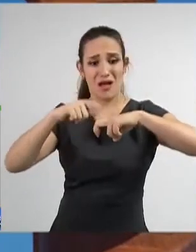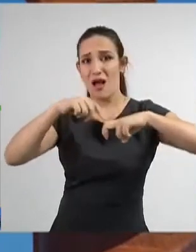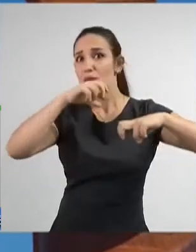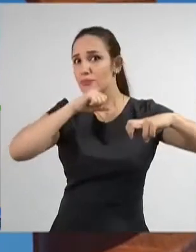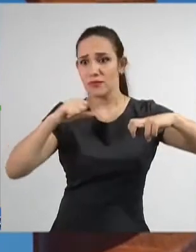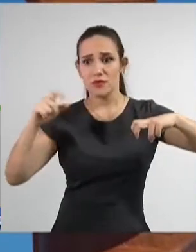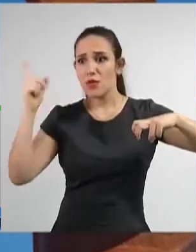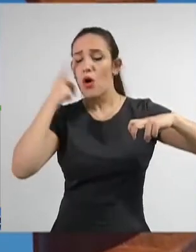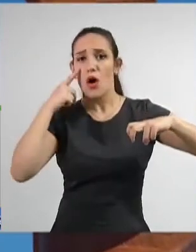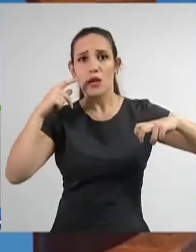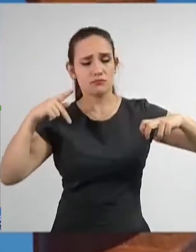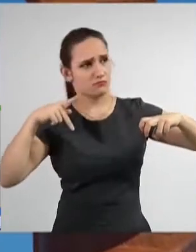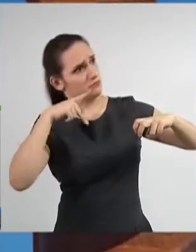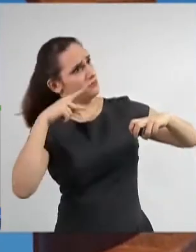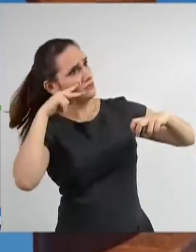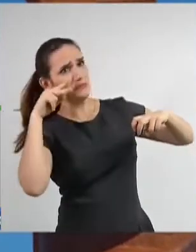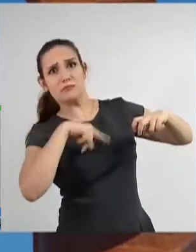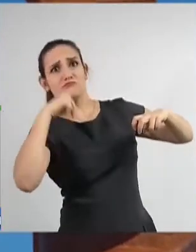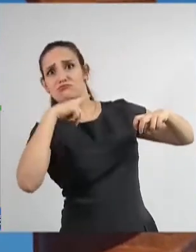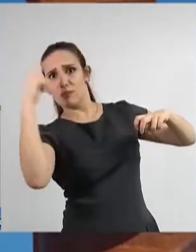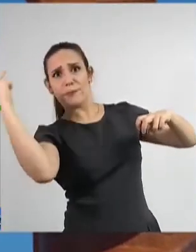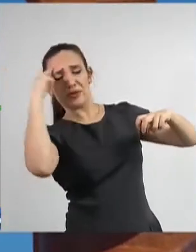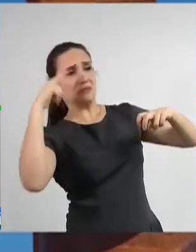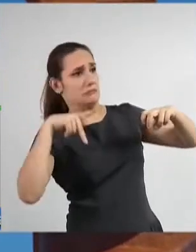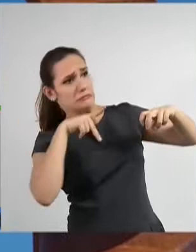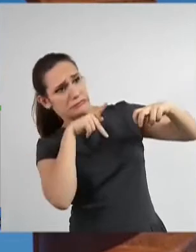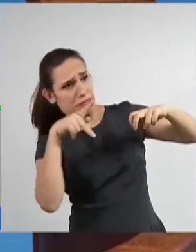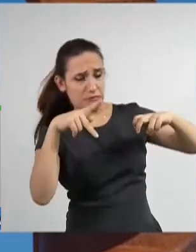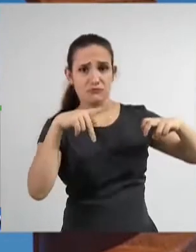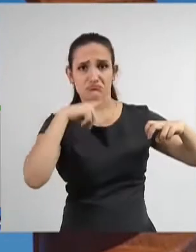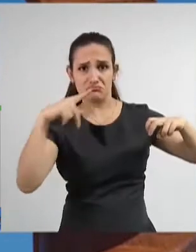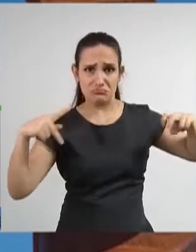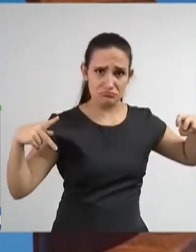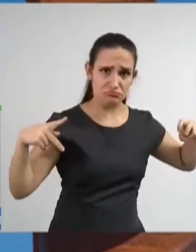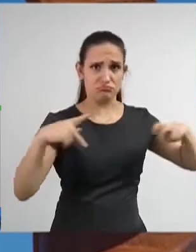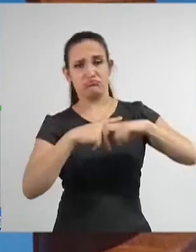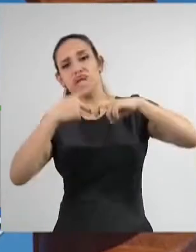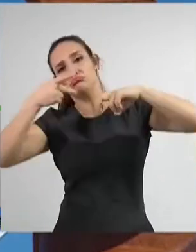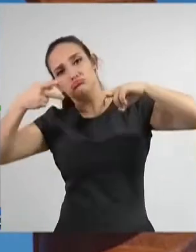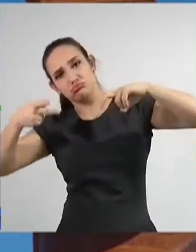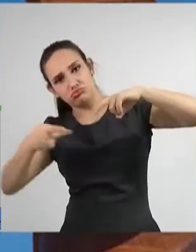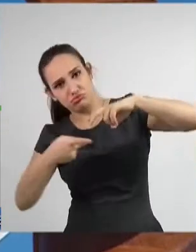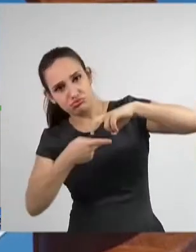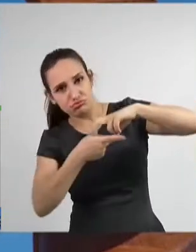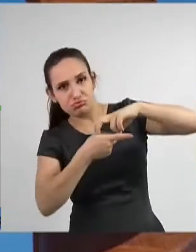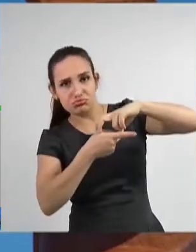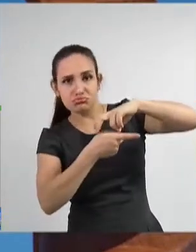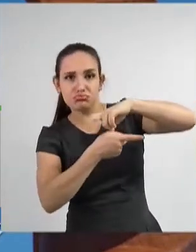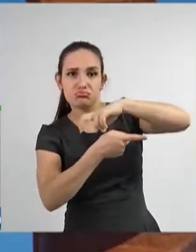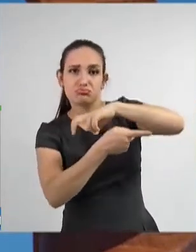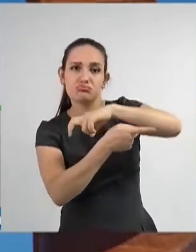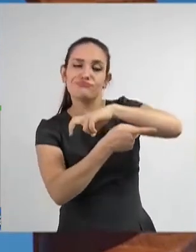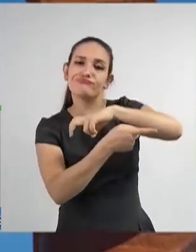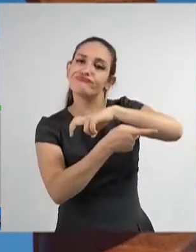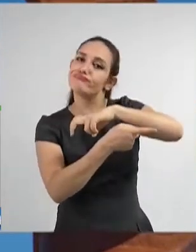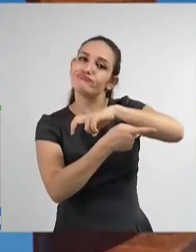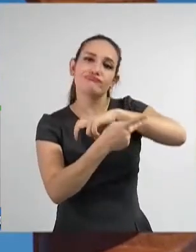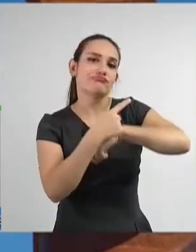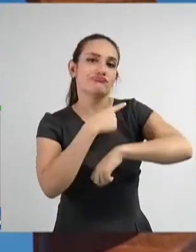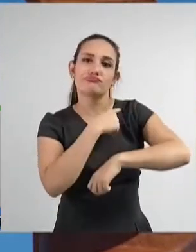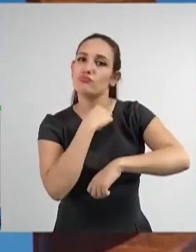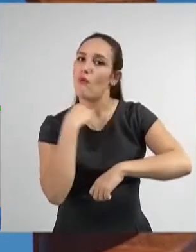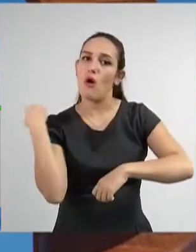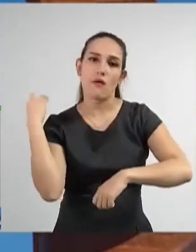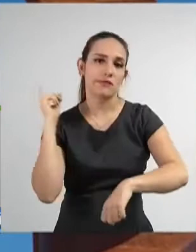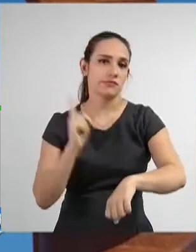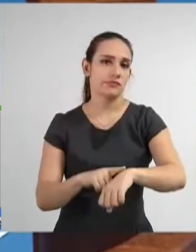que não deu para o guarda municipal nem pensar. Com o impacto, a moto foi parar embaixo do veículo e o inspetor Afonso morreu no